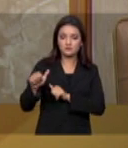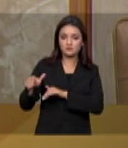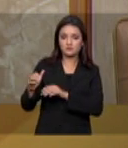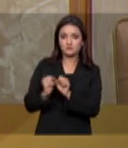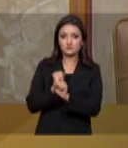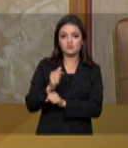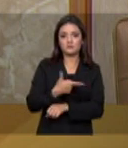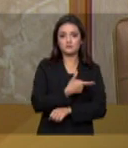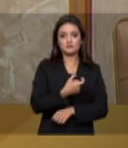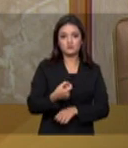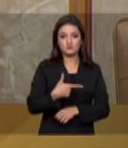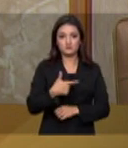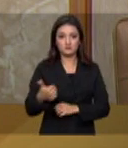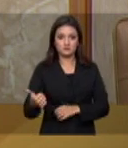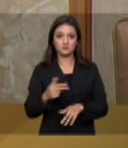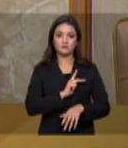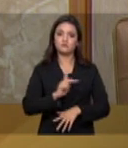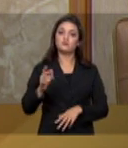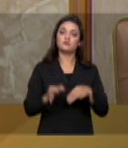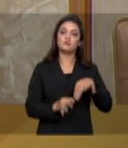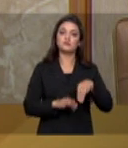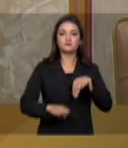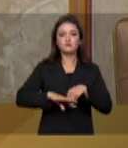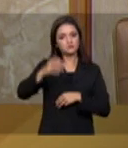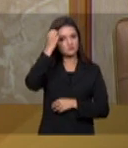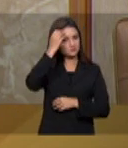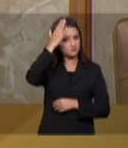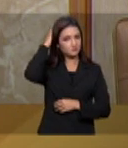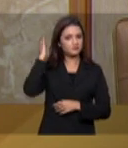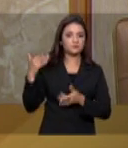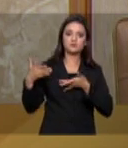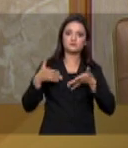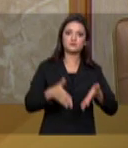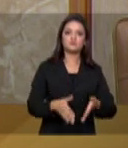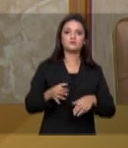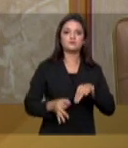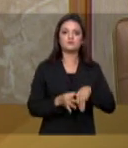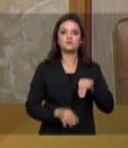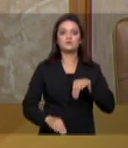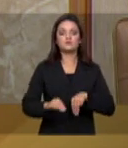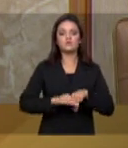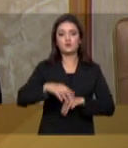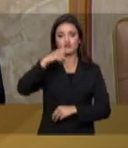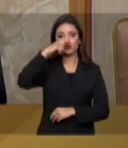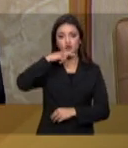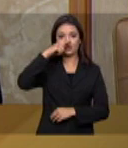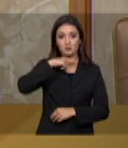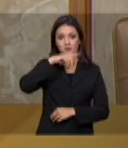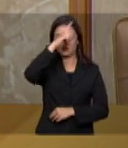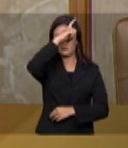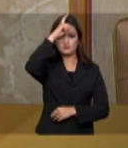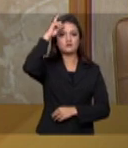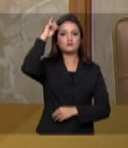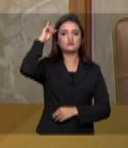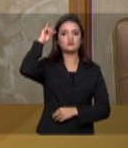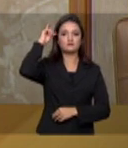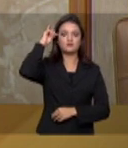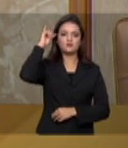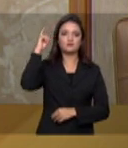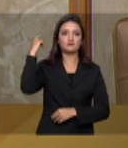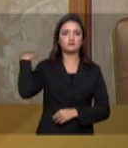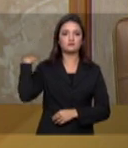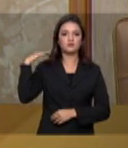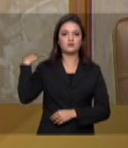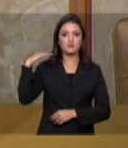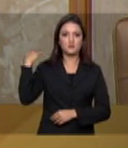em pé à direita do Ministro Luiz fux presentes à sessão os senhores ministros Gilmar Mendes Ricardo Lewandowski e